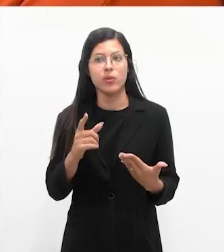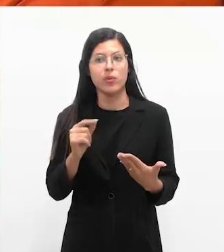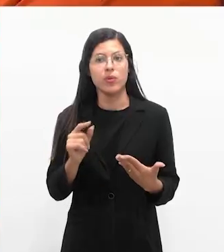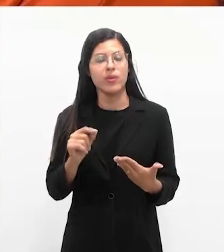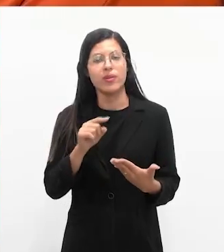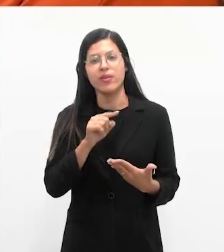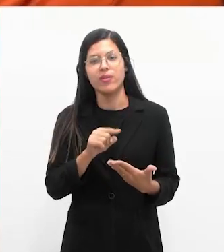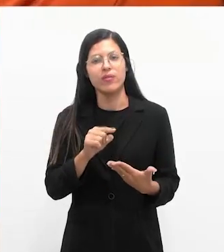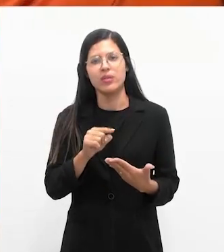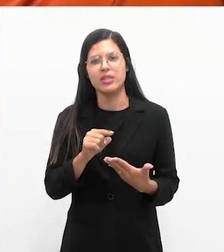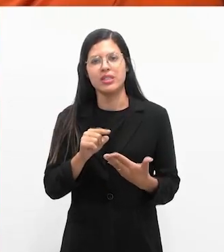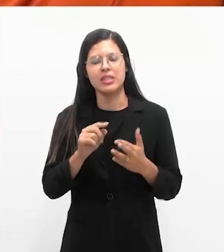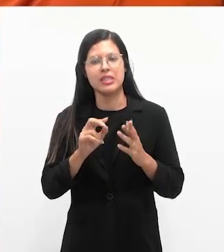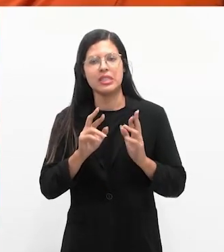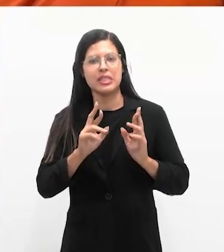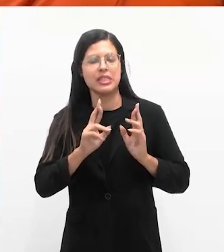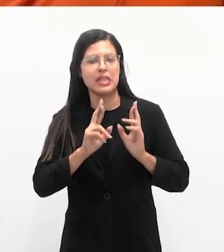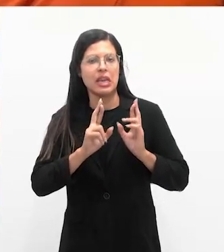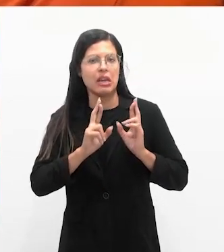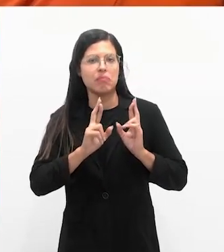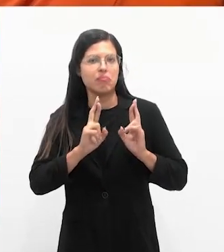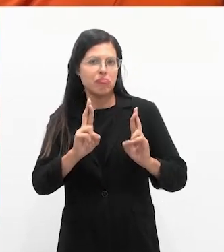você espera mais dele?